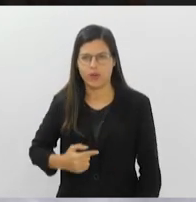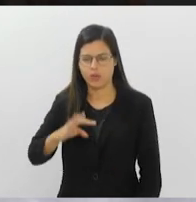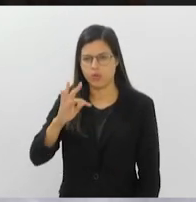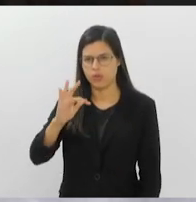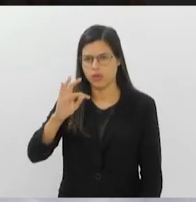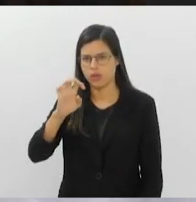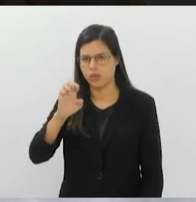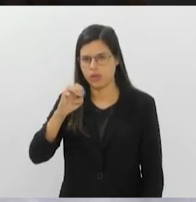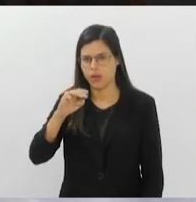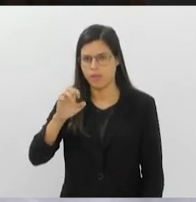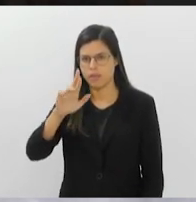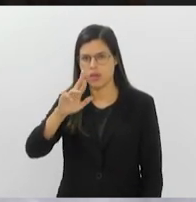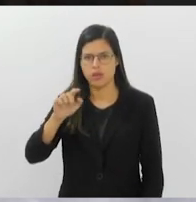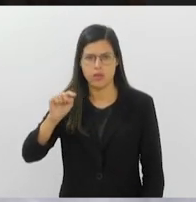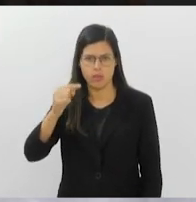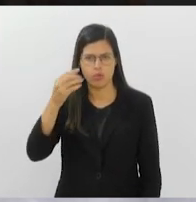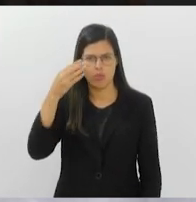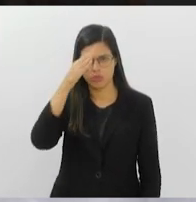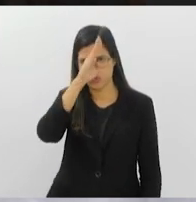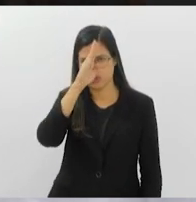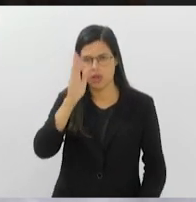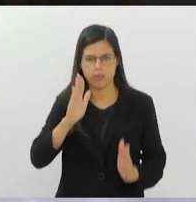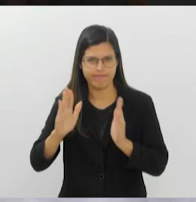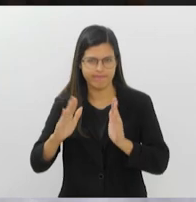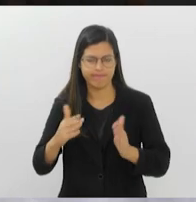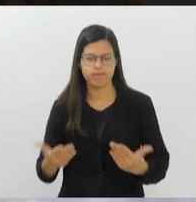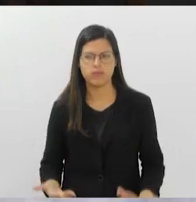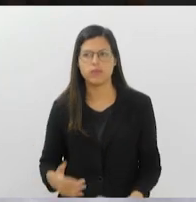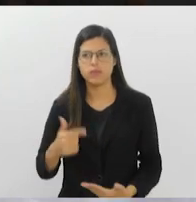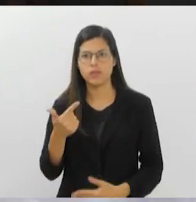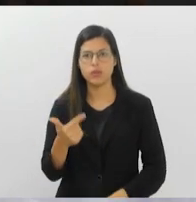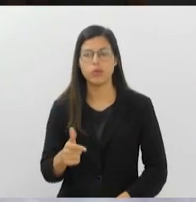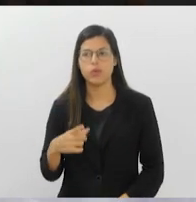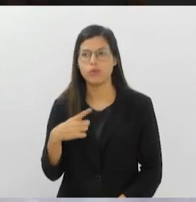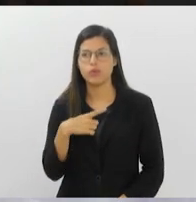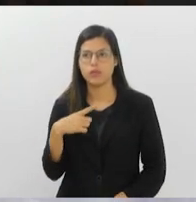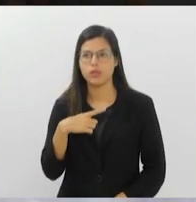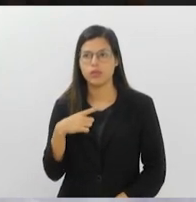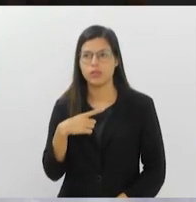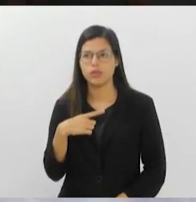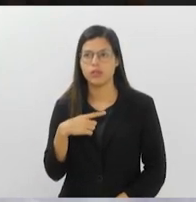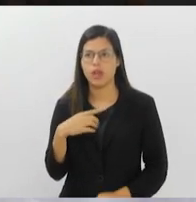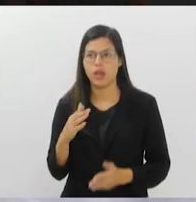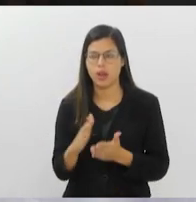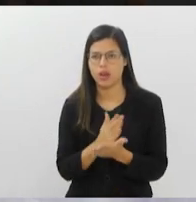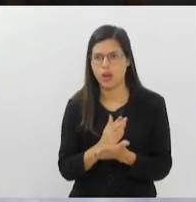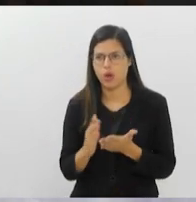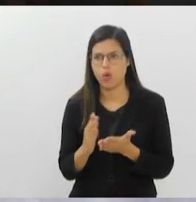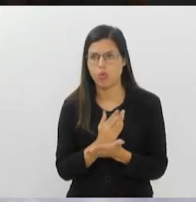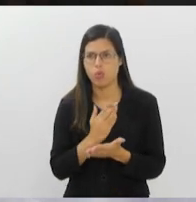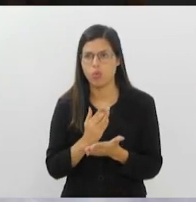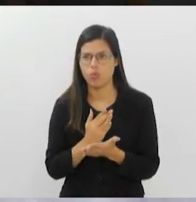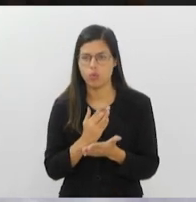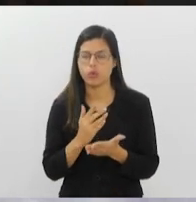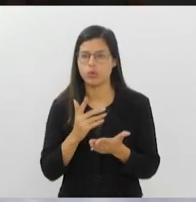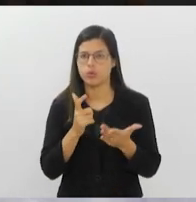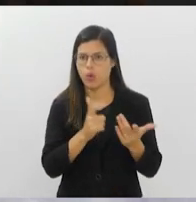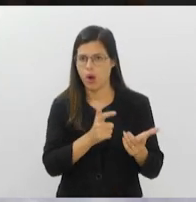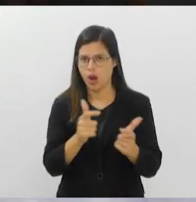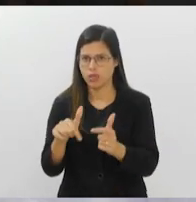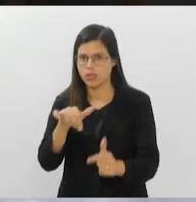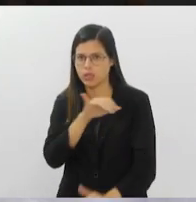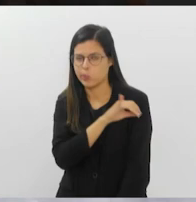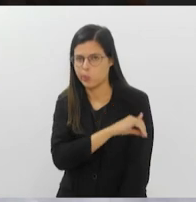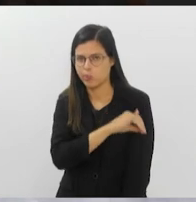recentemente, a gente tem novamente desenhos manicomiais sendo colocados aqui na cidade do Rio de Janeiro, que é um